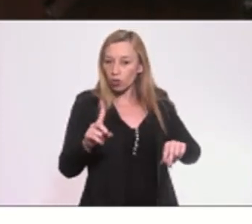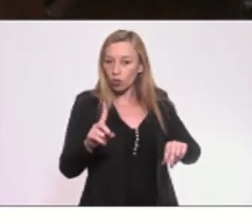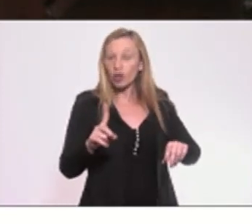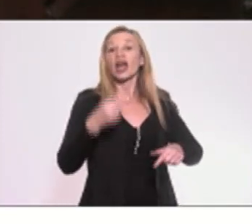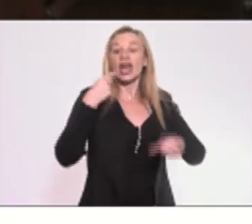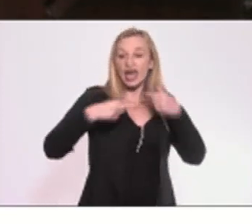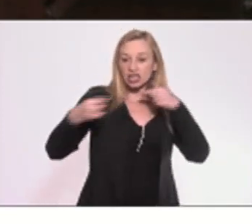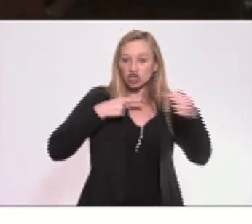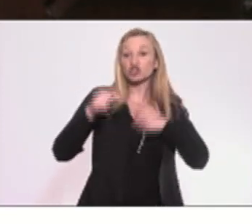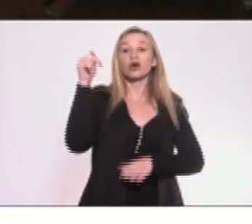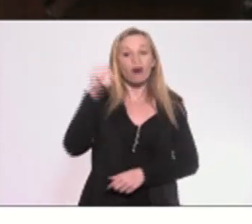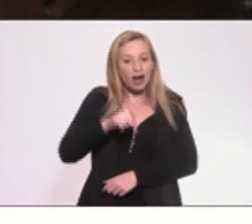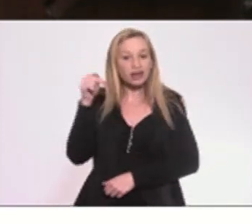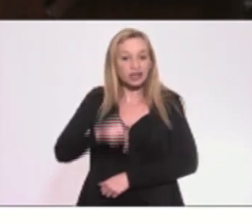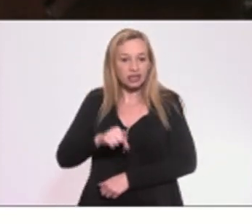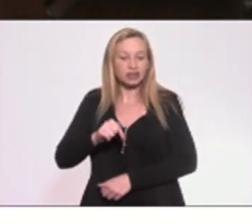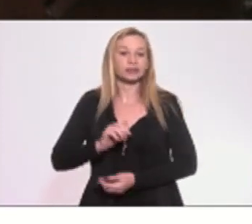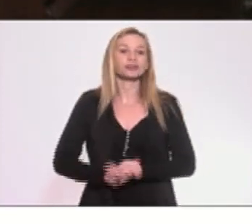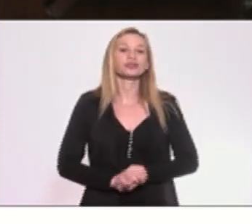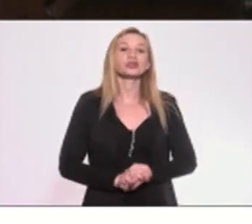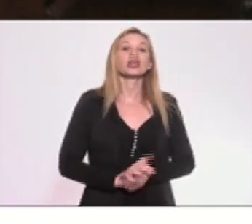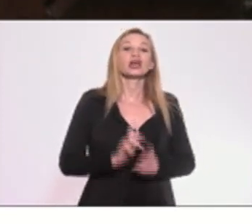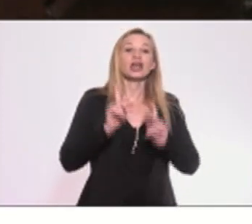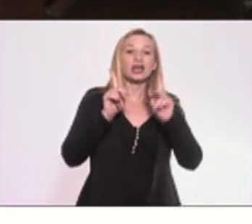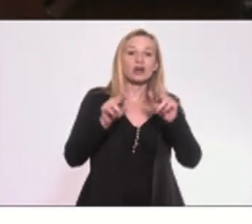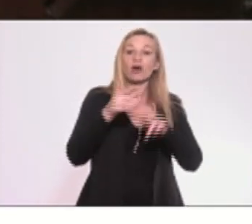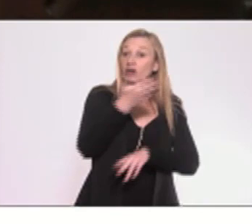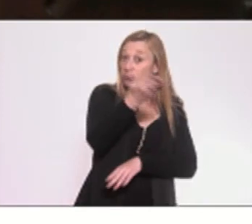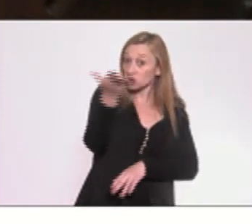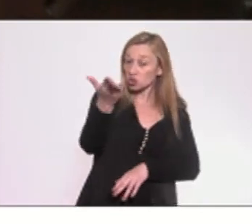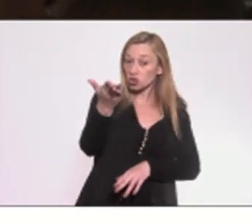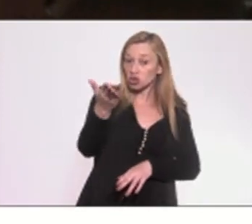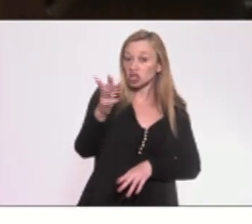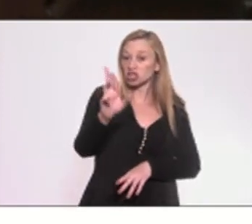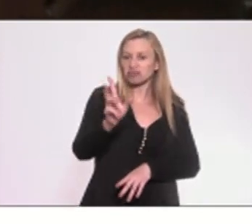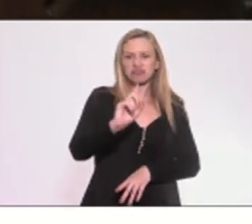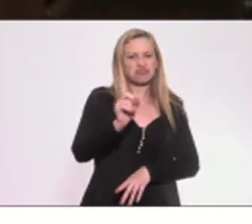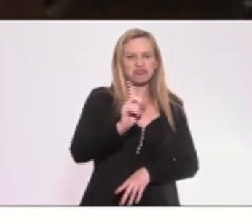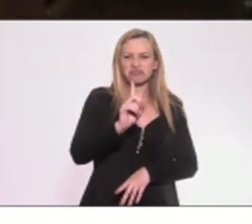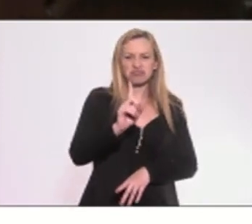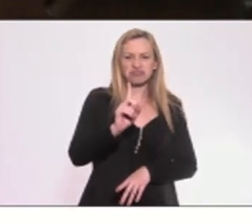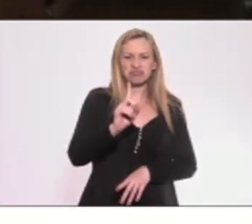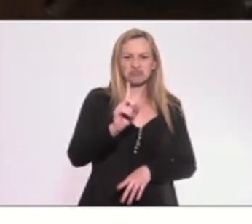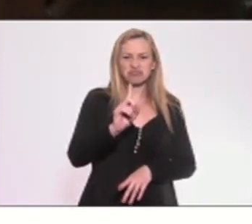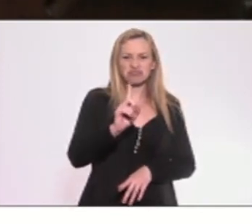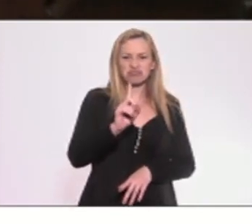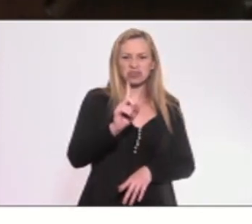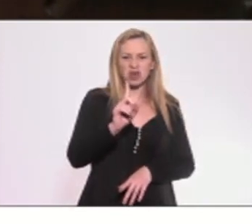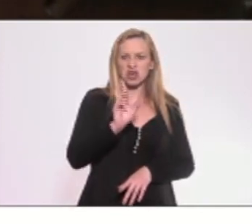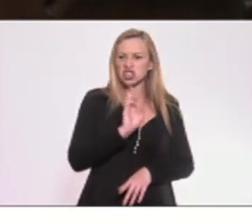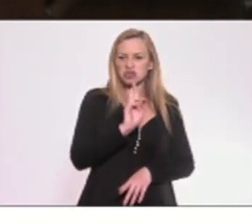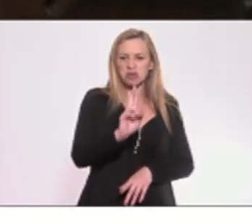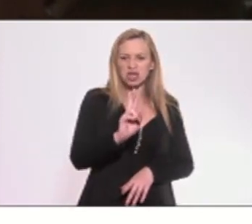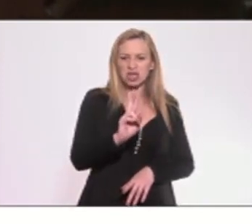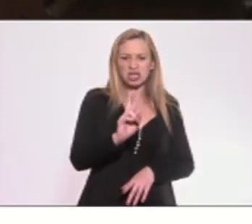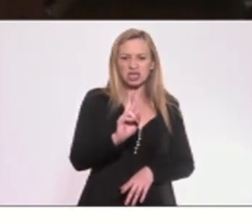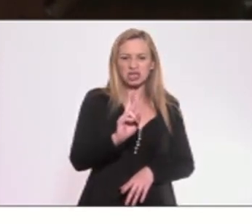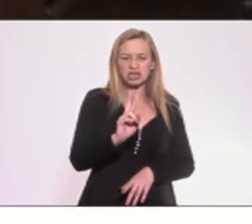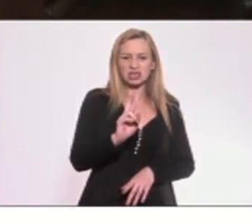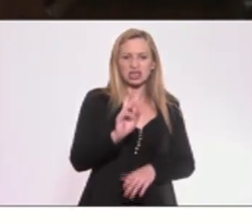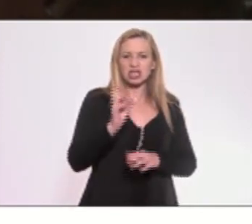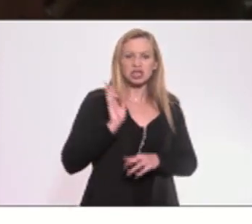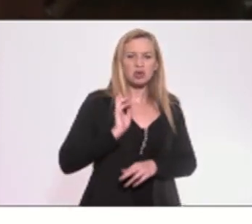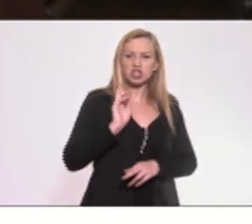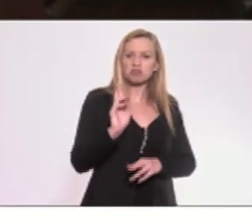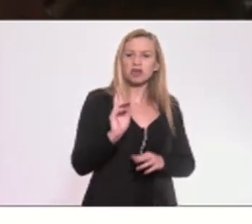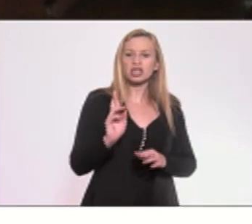discussão aqui. Assim como os senhores, que eu respeito a opinião divergente, o movimento MBL, a